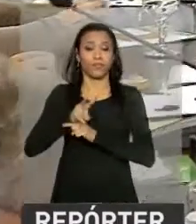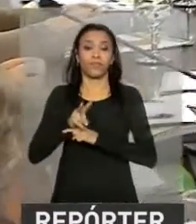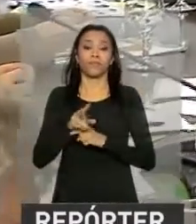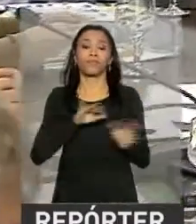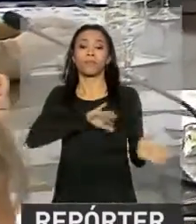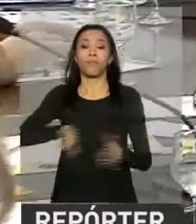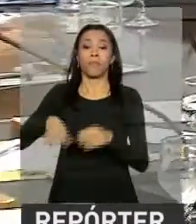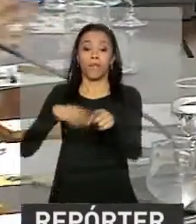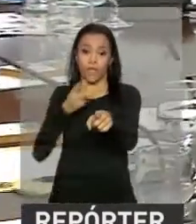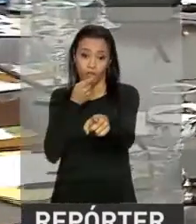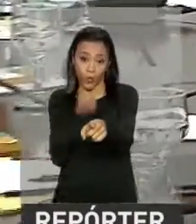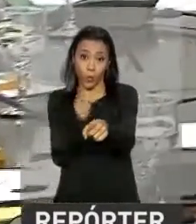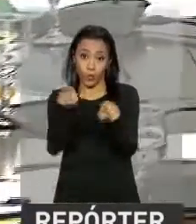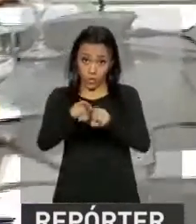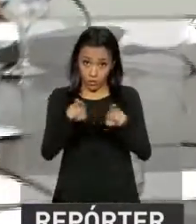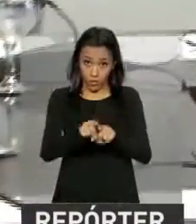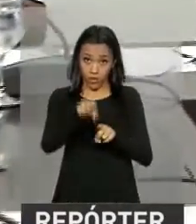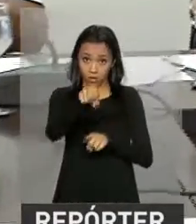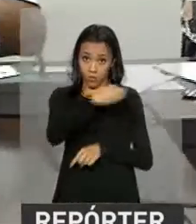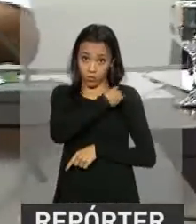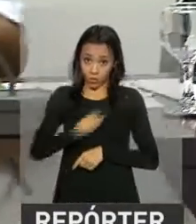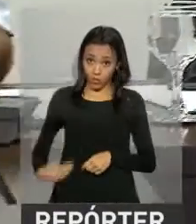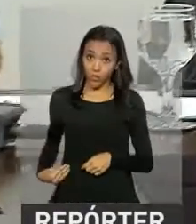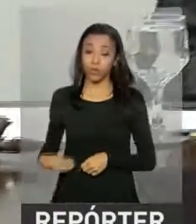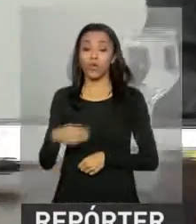Civil destacou também o apoio financeiro de